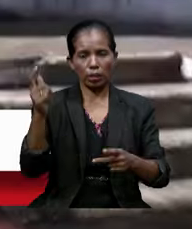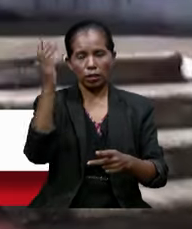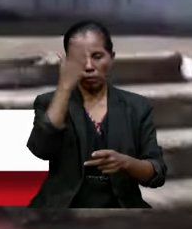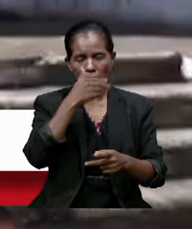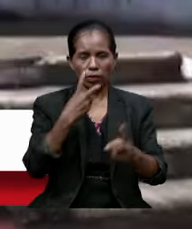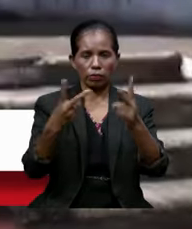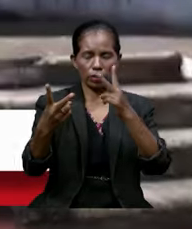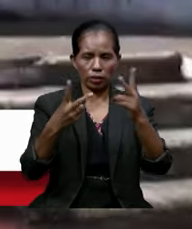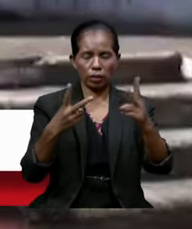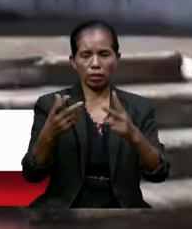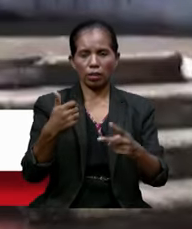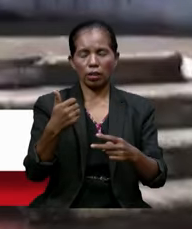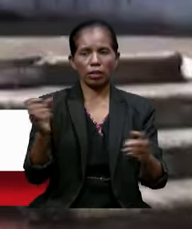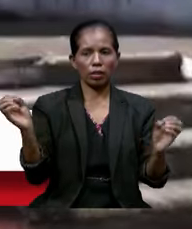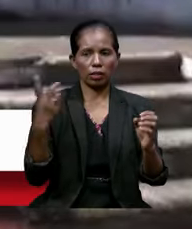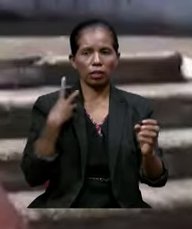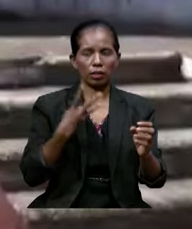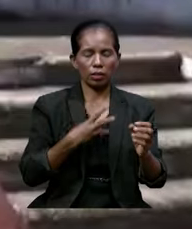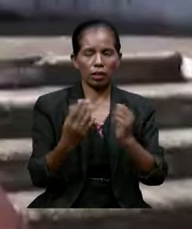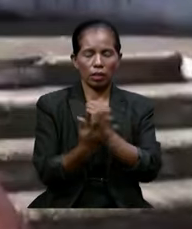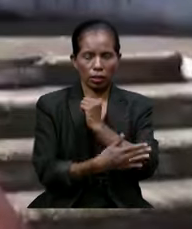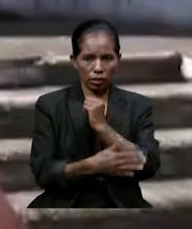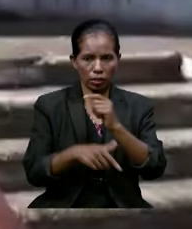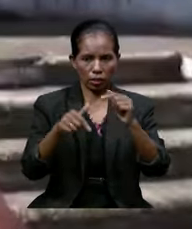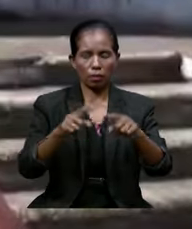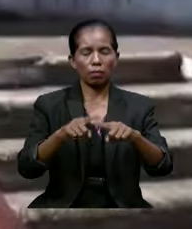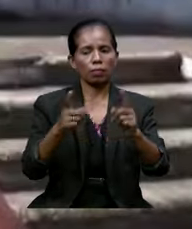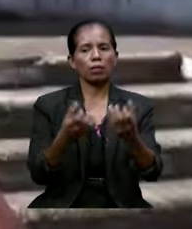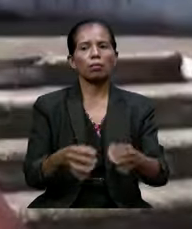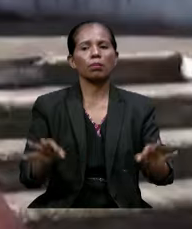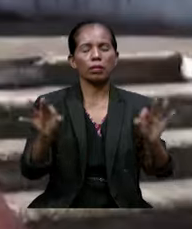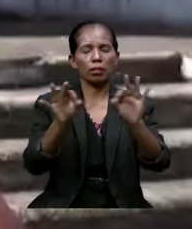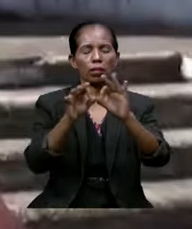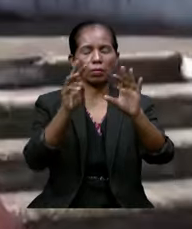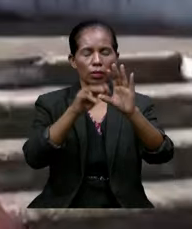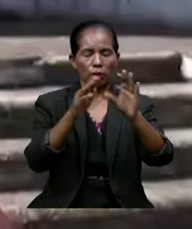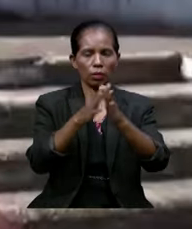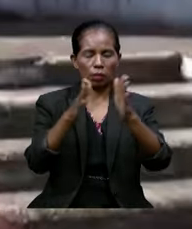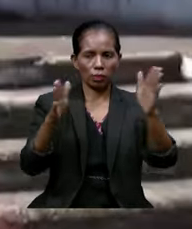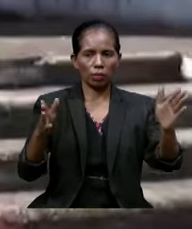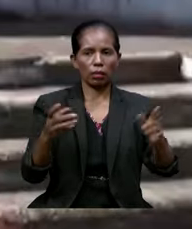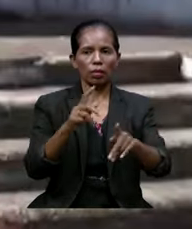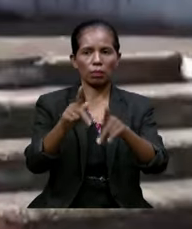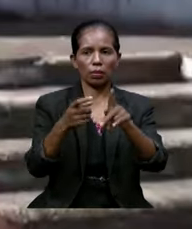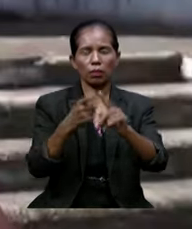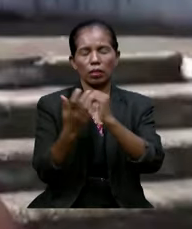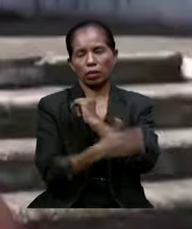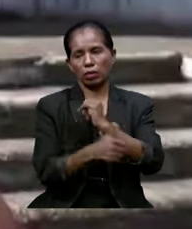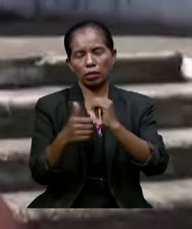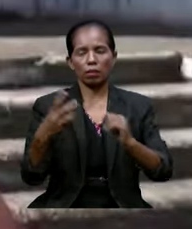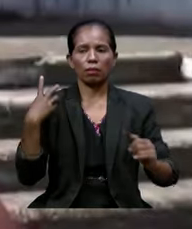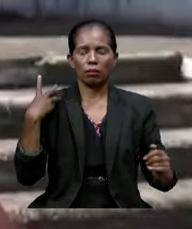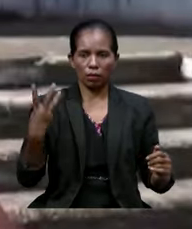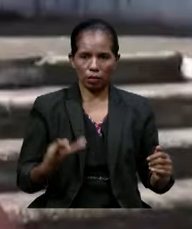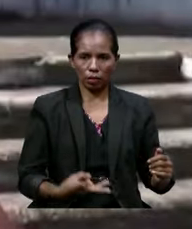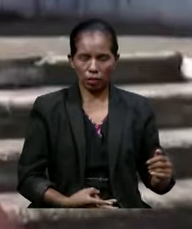né lá os de mais ita railara mais bem importante mercado boa ali uma que ita nem malo ser os estrangeiros né bem